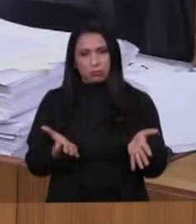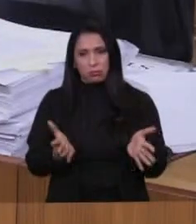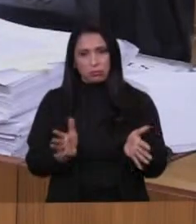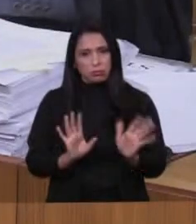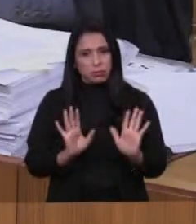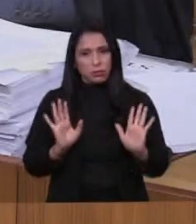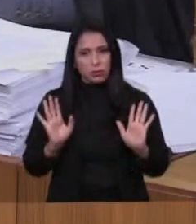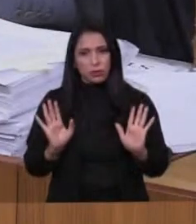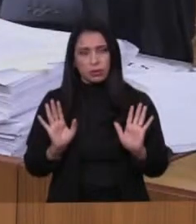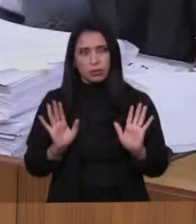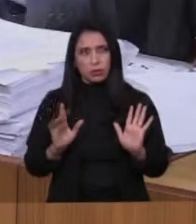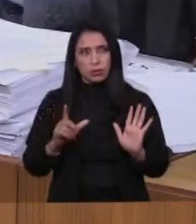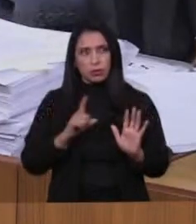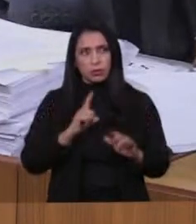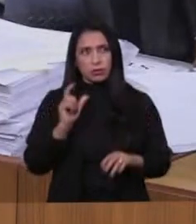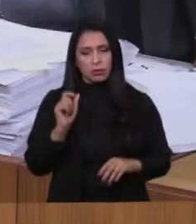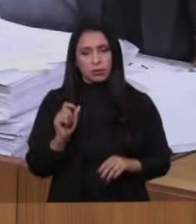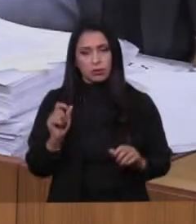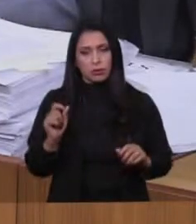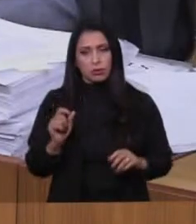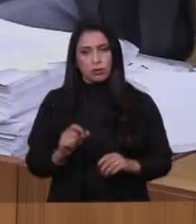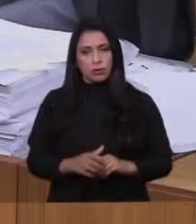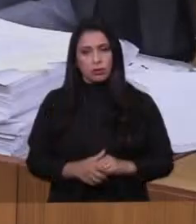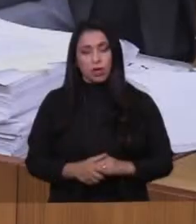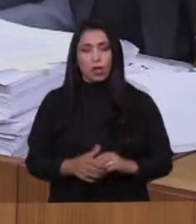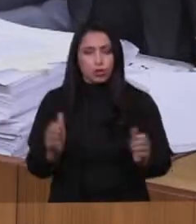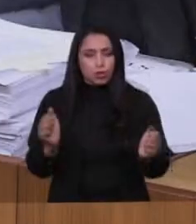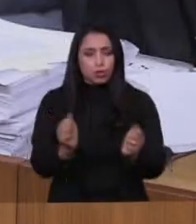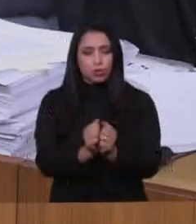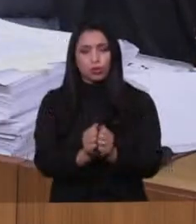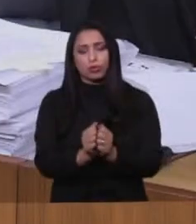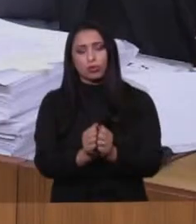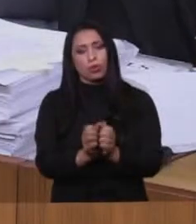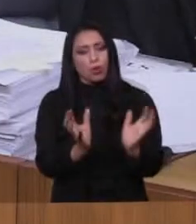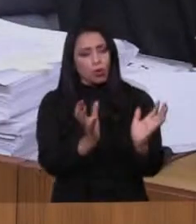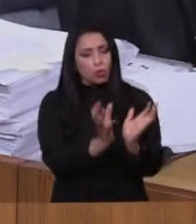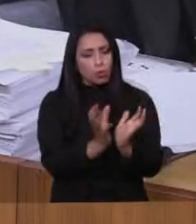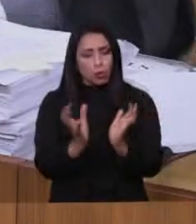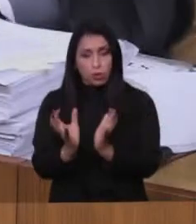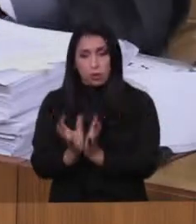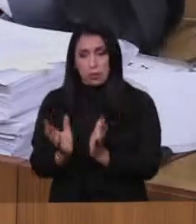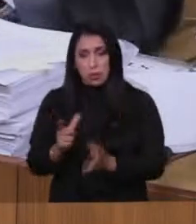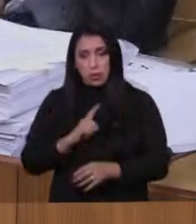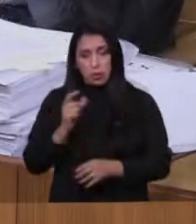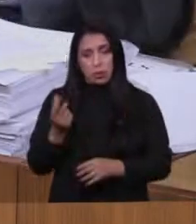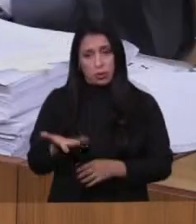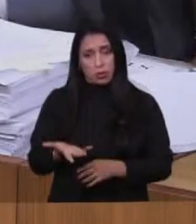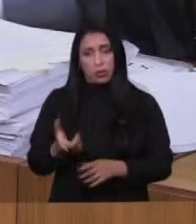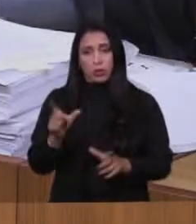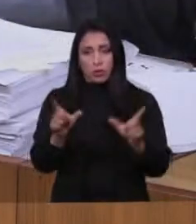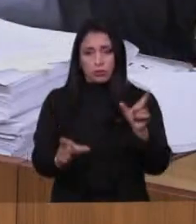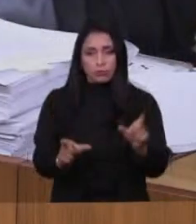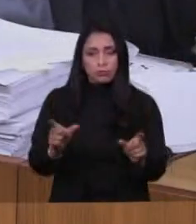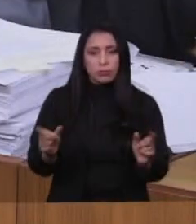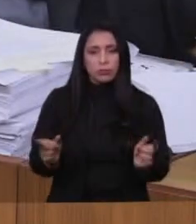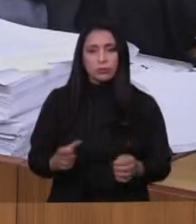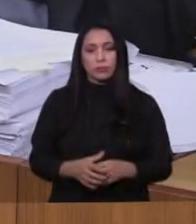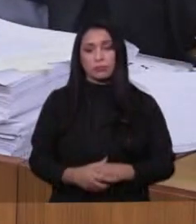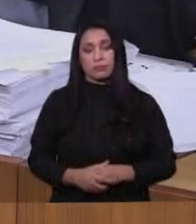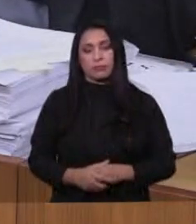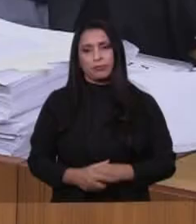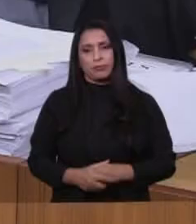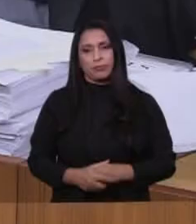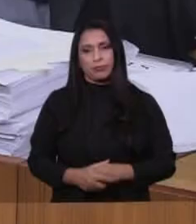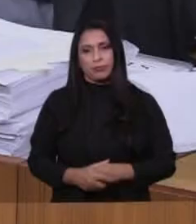o ânimos é diverso. E eu dou dois exemplos, um histórico. O golpe de